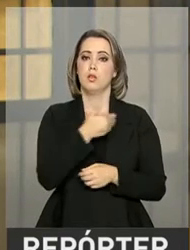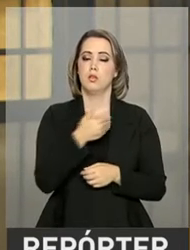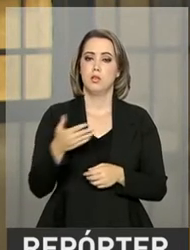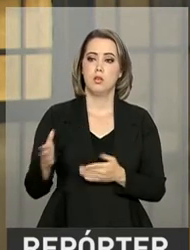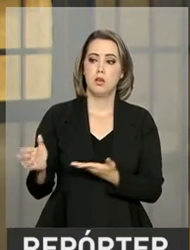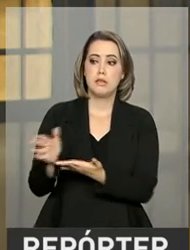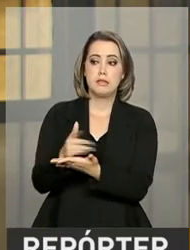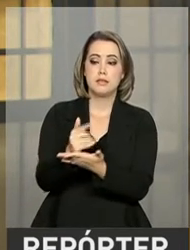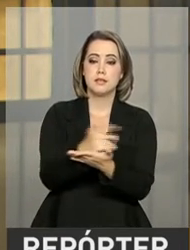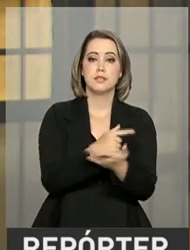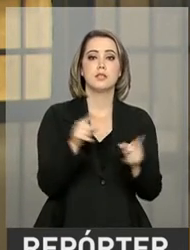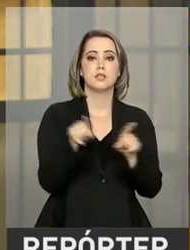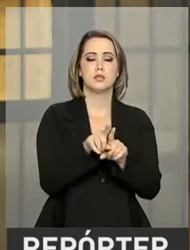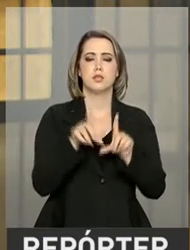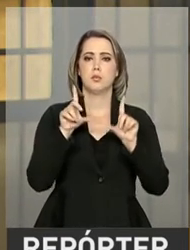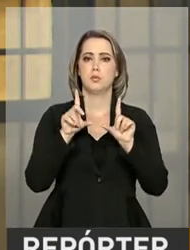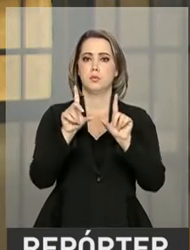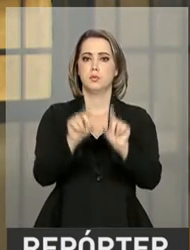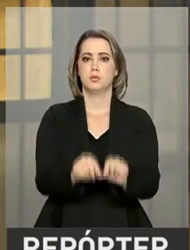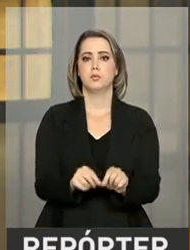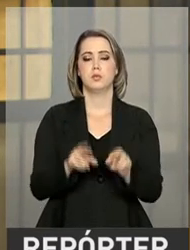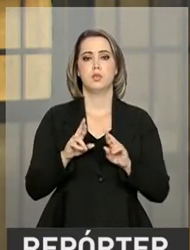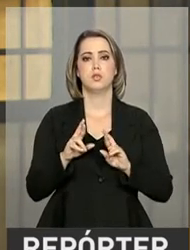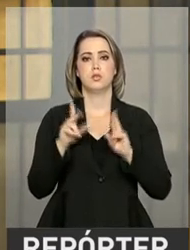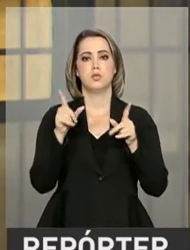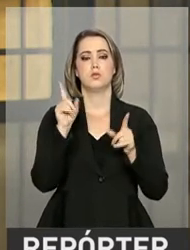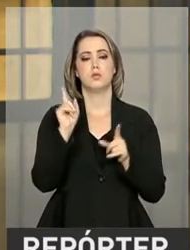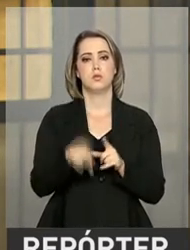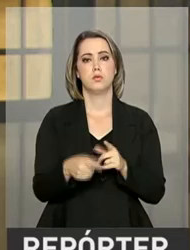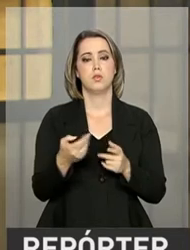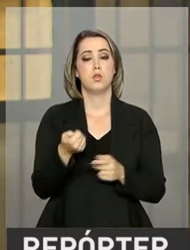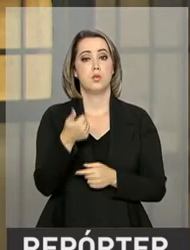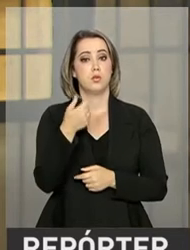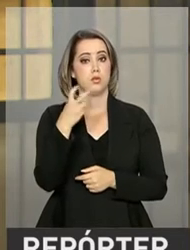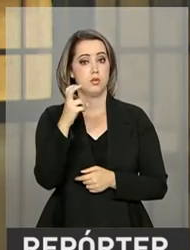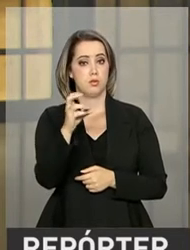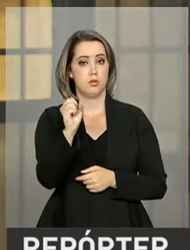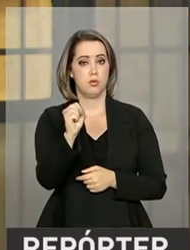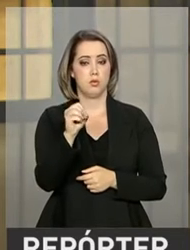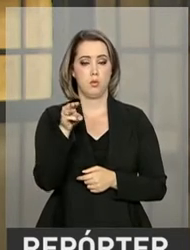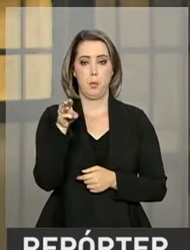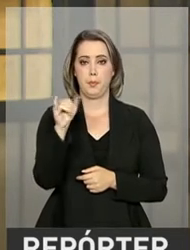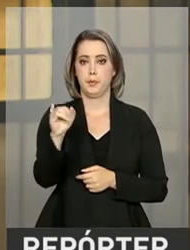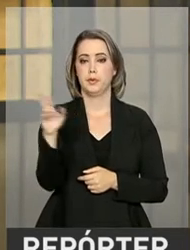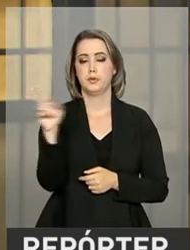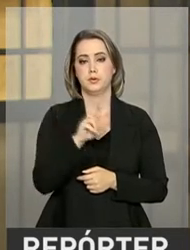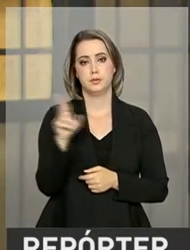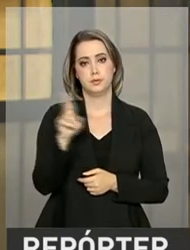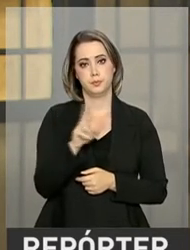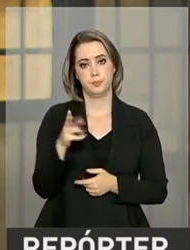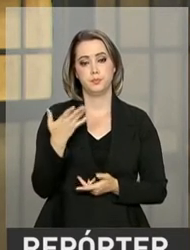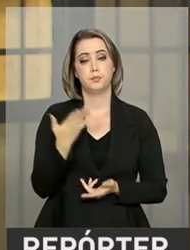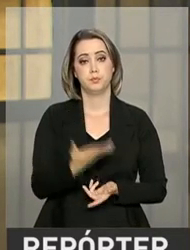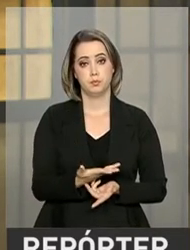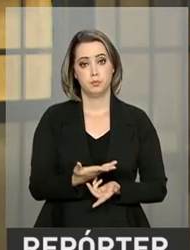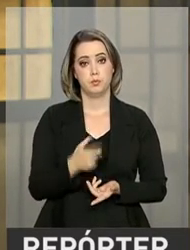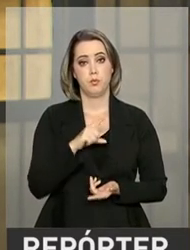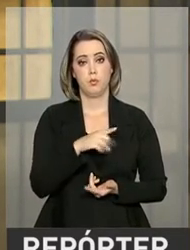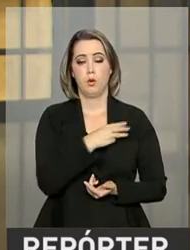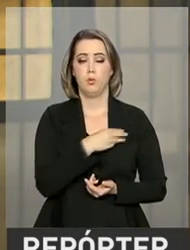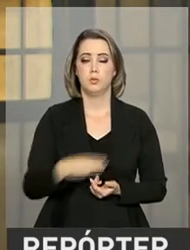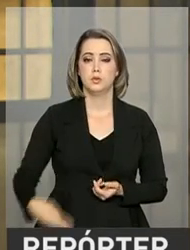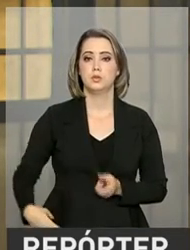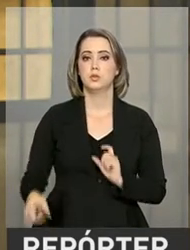menores que o esperado a diferença de aproximadamente 58 bilhões e duzentos milhões de reais segundo o